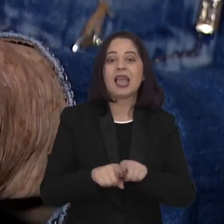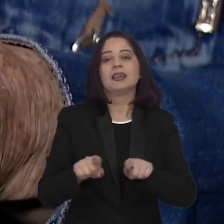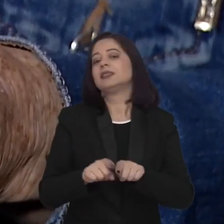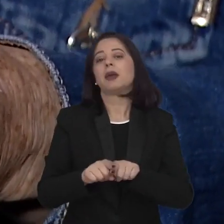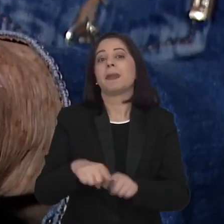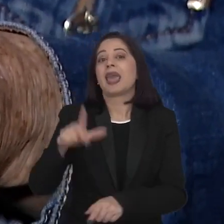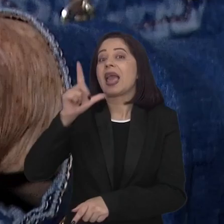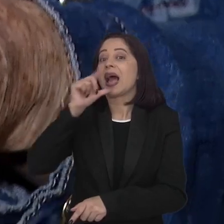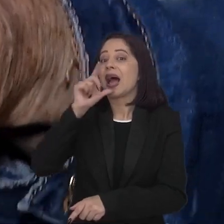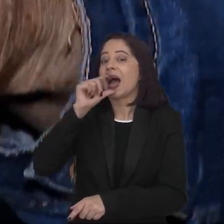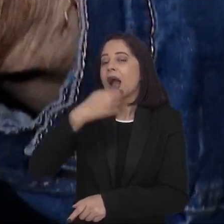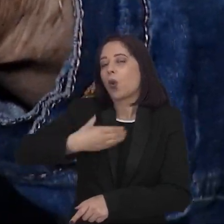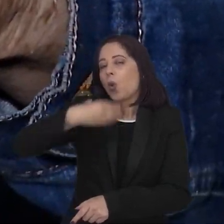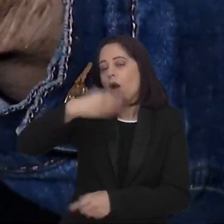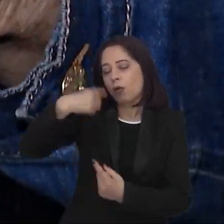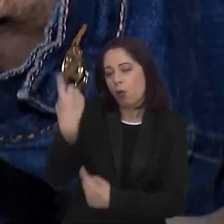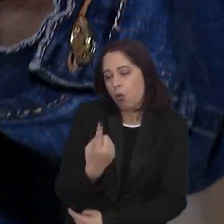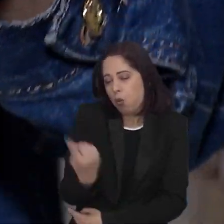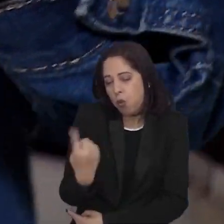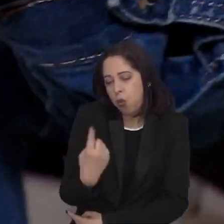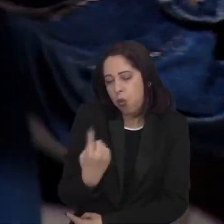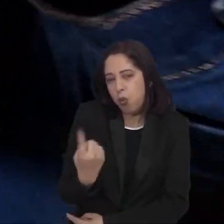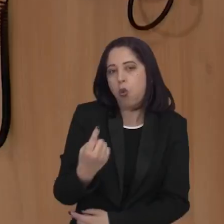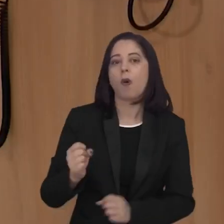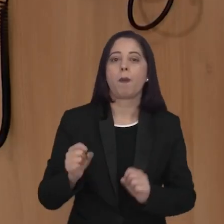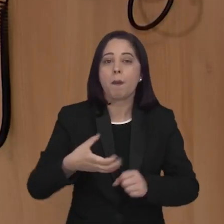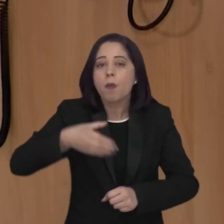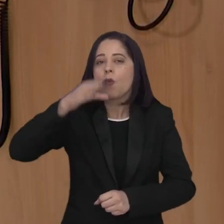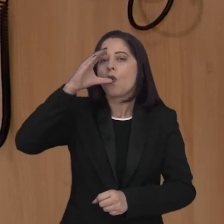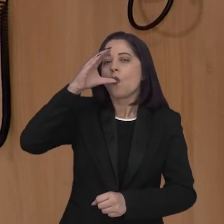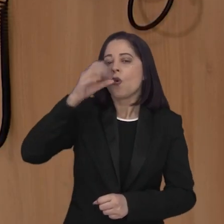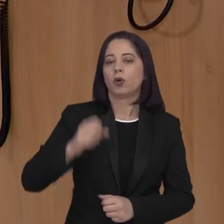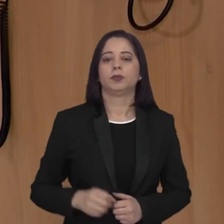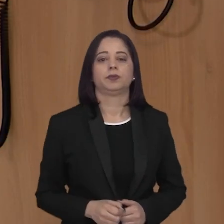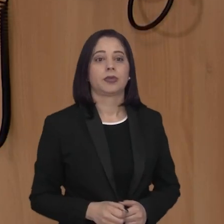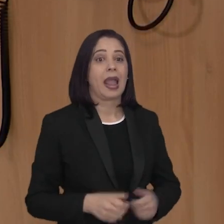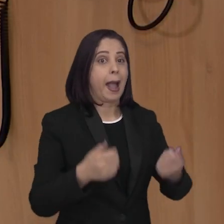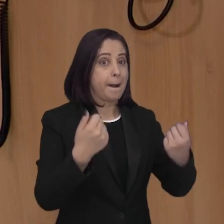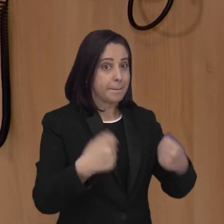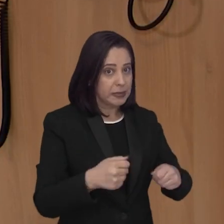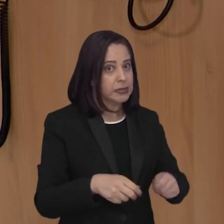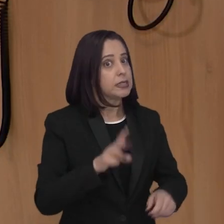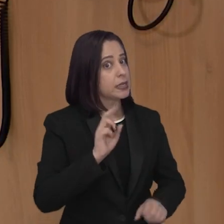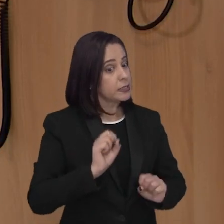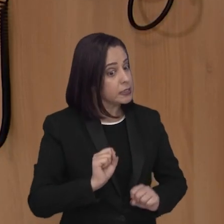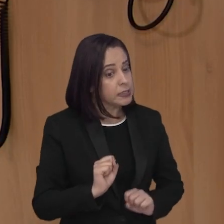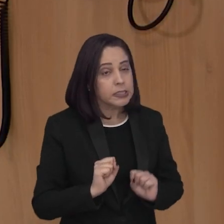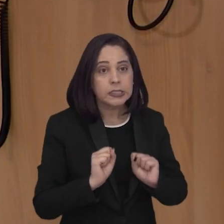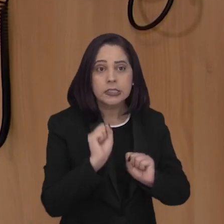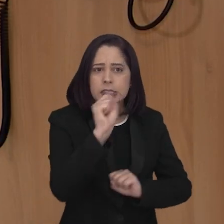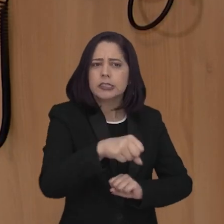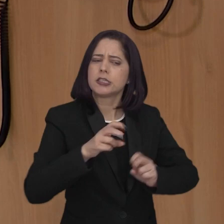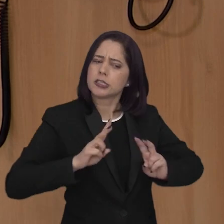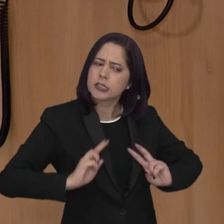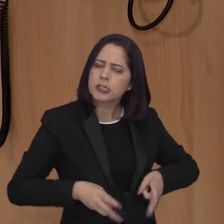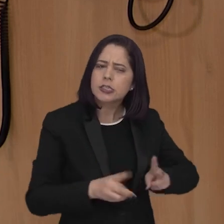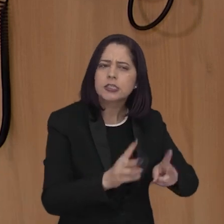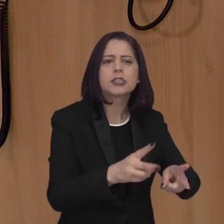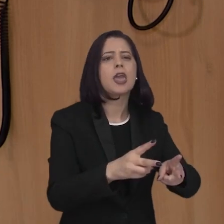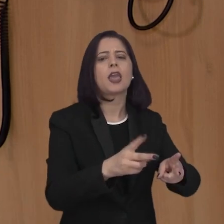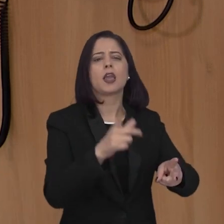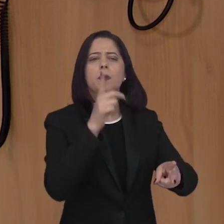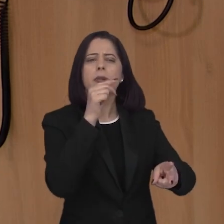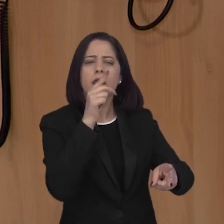dieta alimentos ricos em água, como frutas e sucos. A gente precisa se lembrar de tomar mais líquidos mesmo, usar